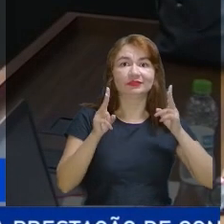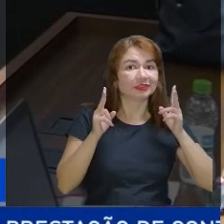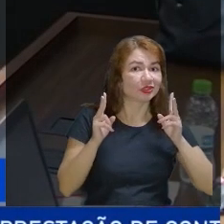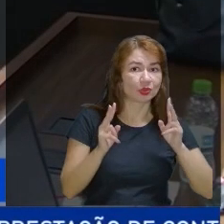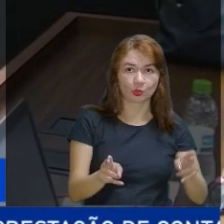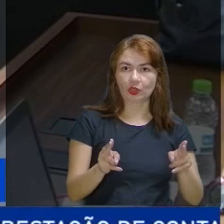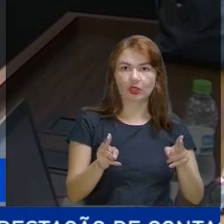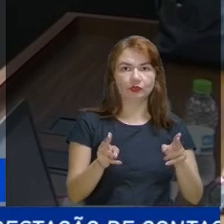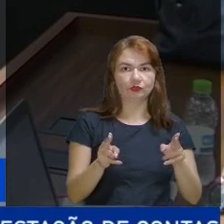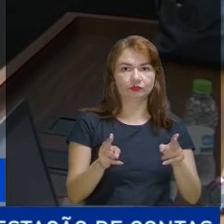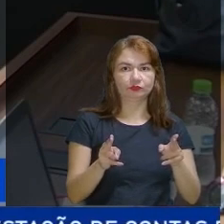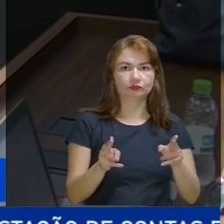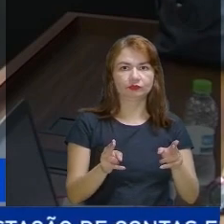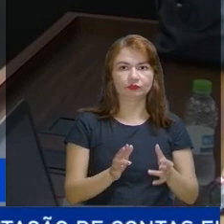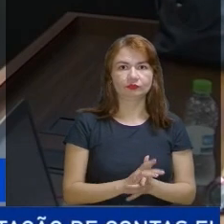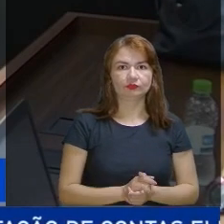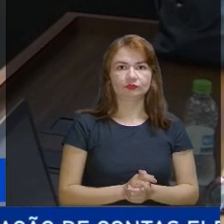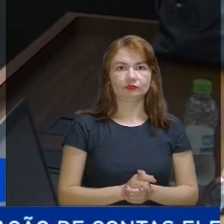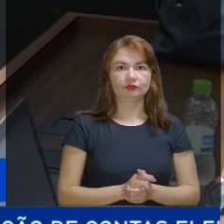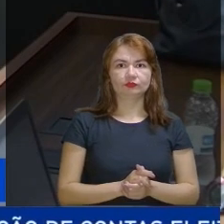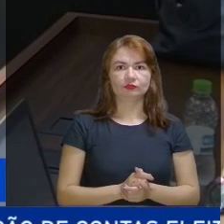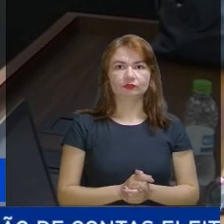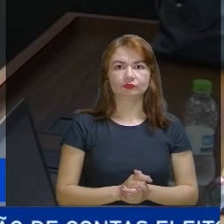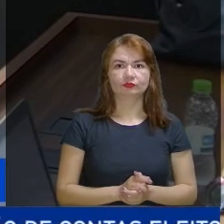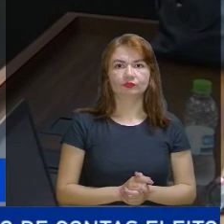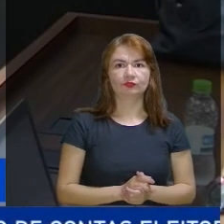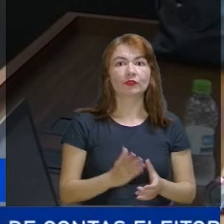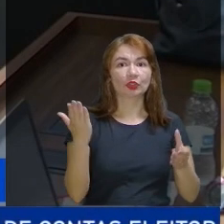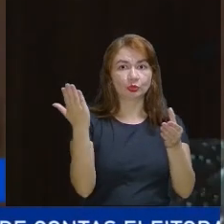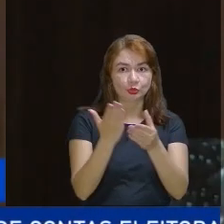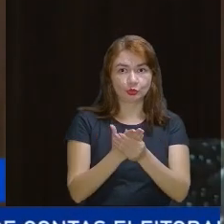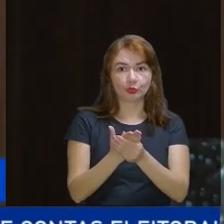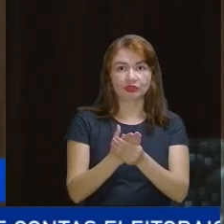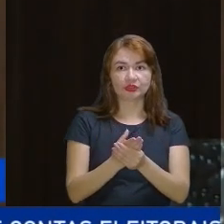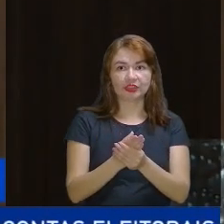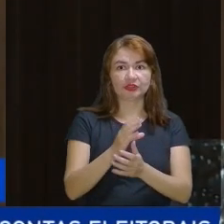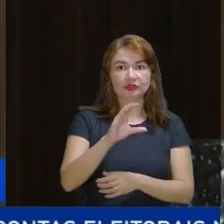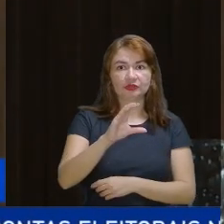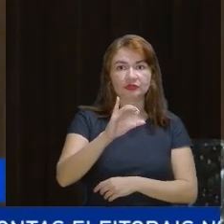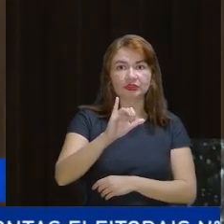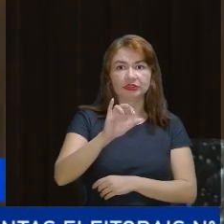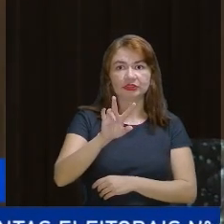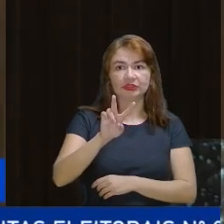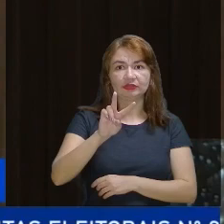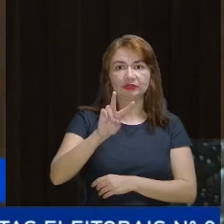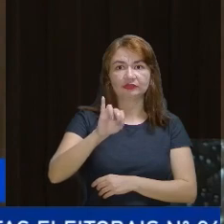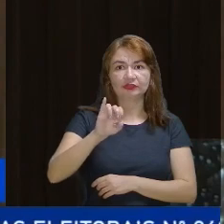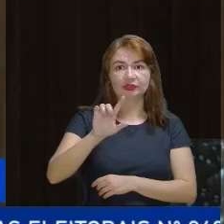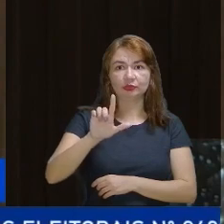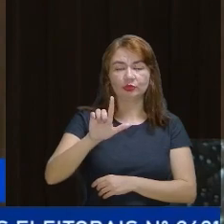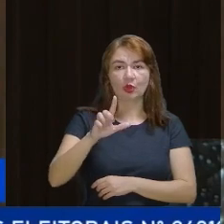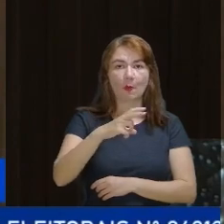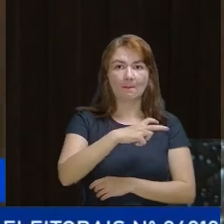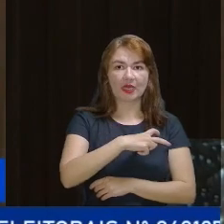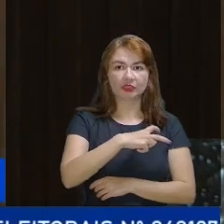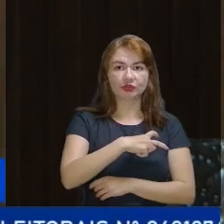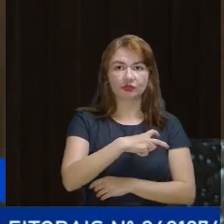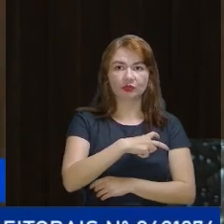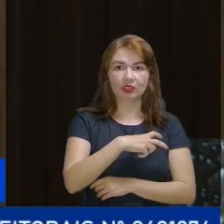coisa. No processo civil, privado, vamos assim dizer, no